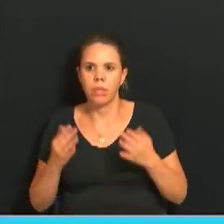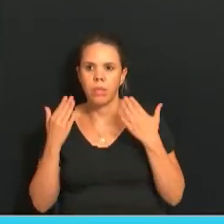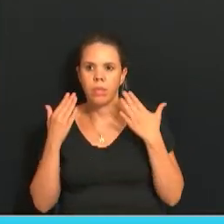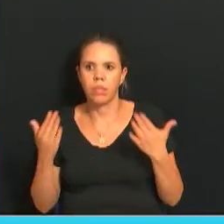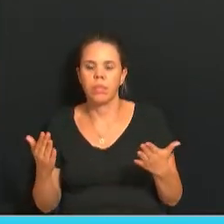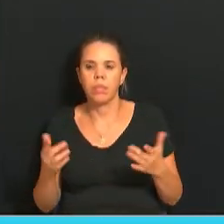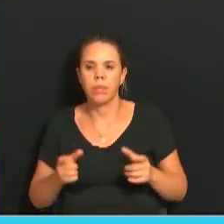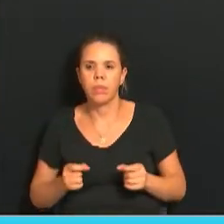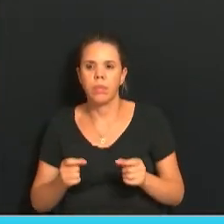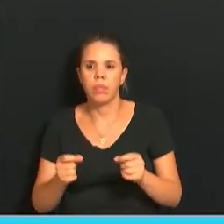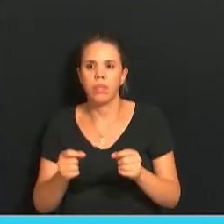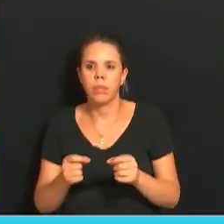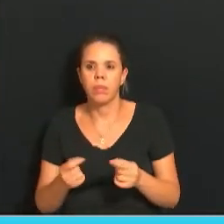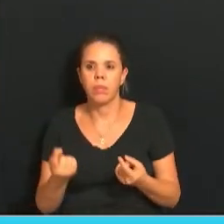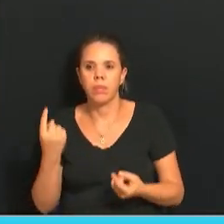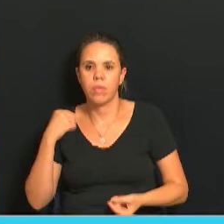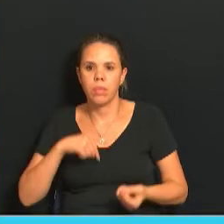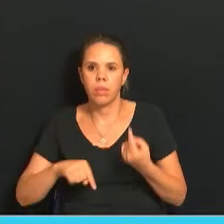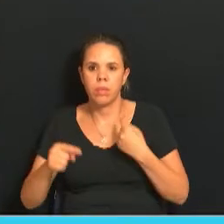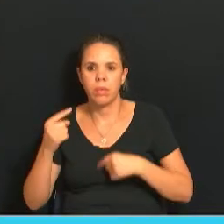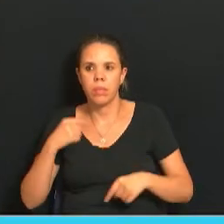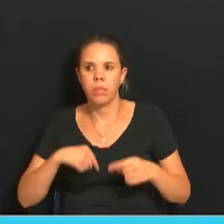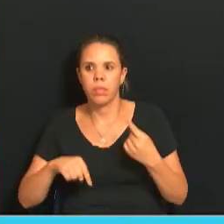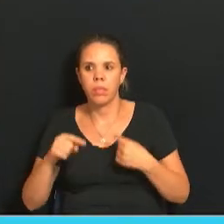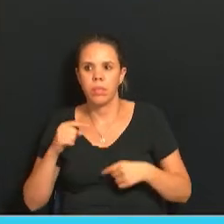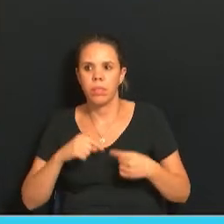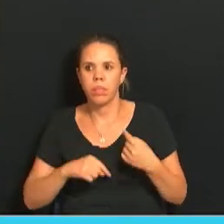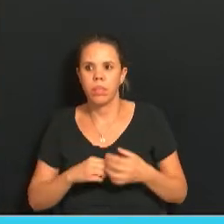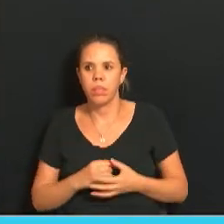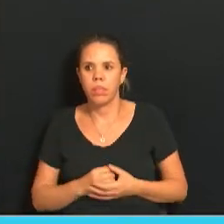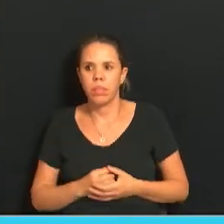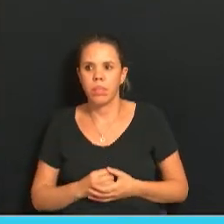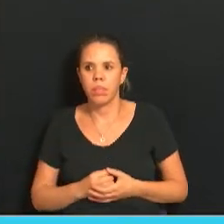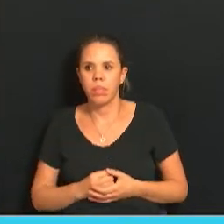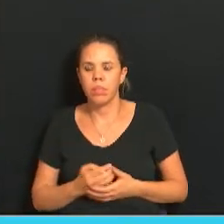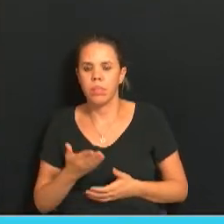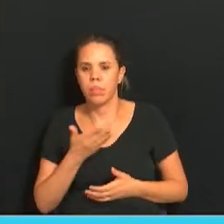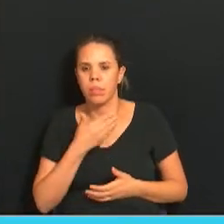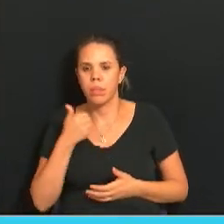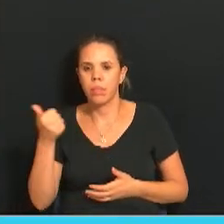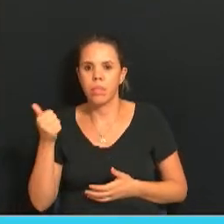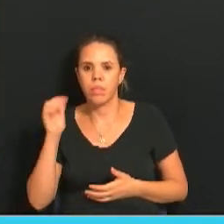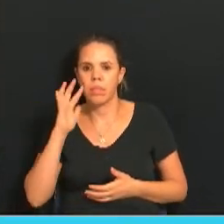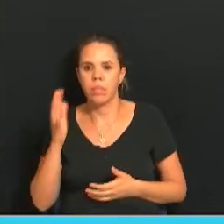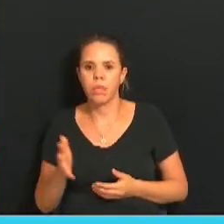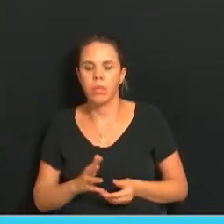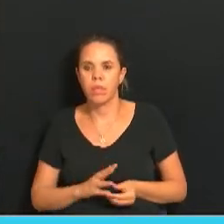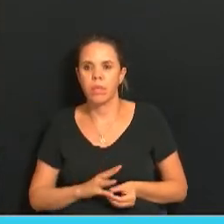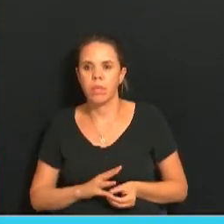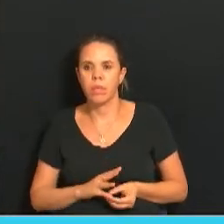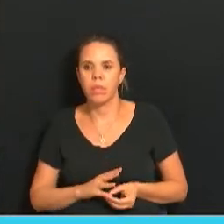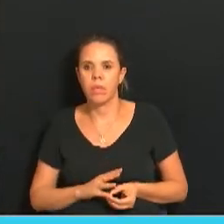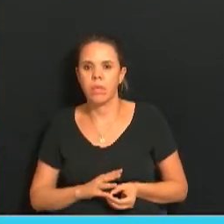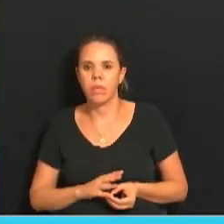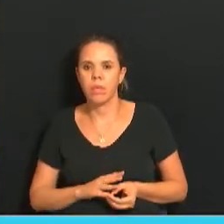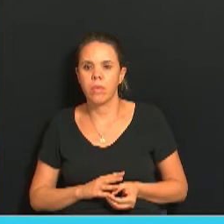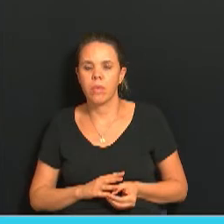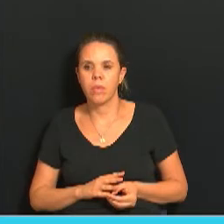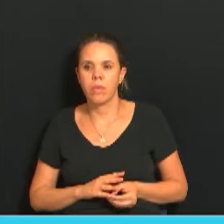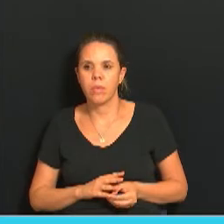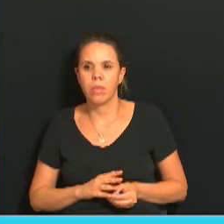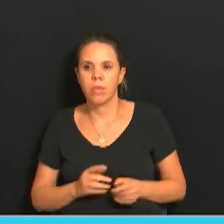para o próprio sistema imunológico do indivíduo, de forma a melhorar esses resultados. Para vocês terem uma ideia, quando o